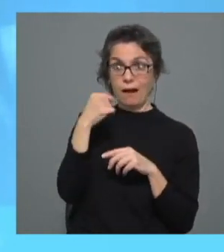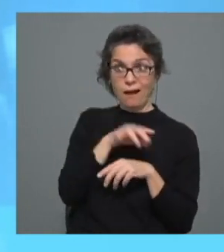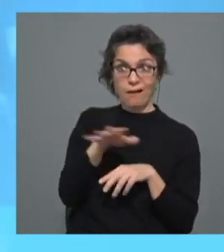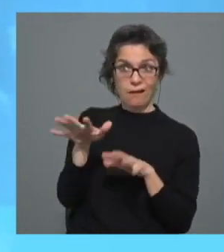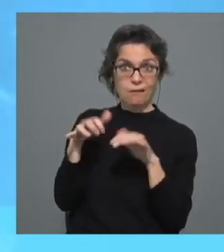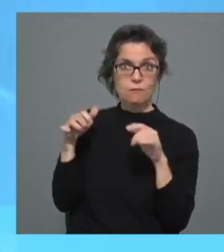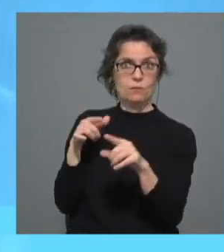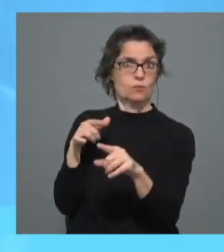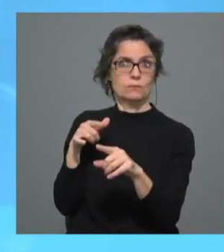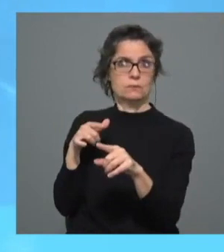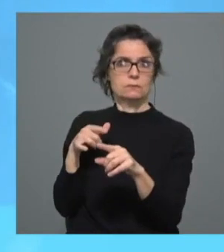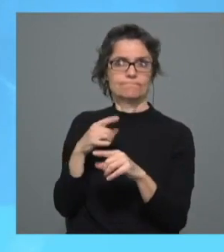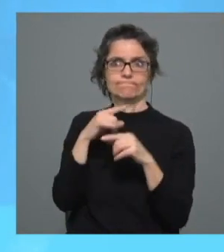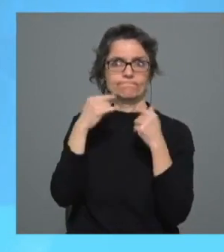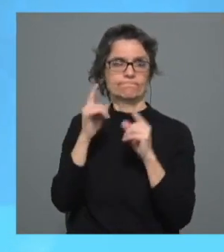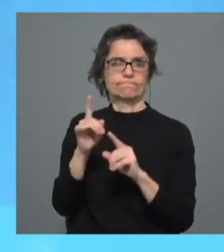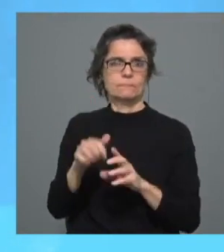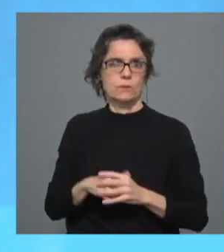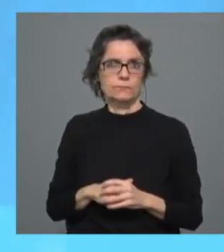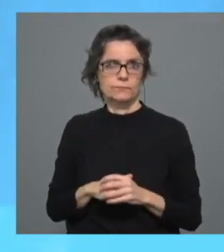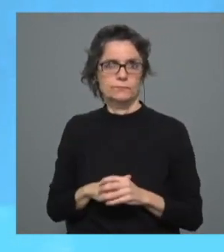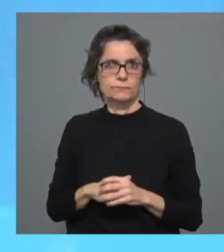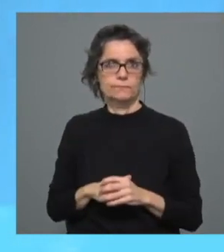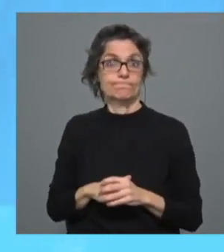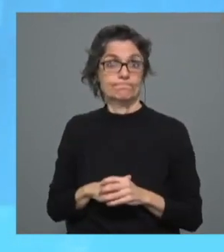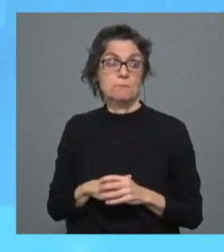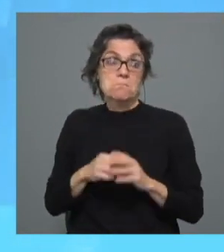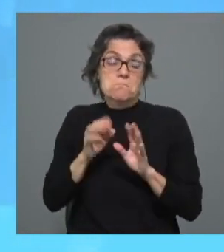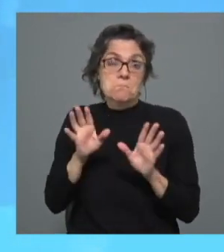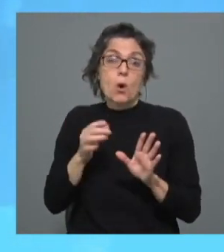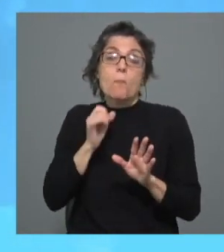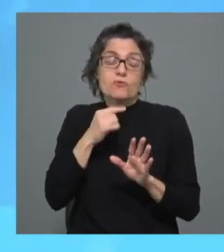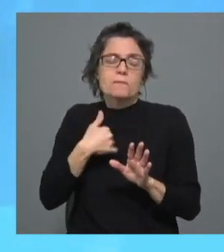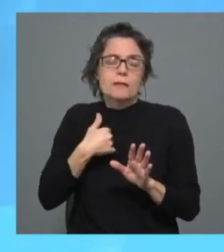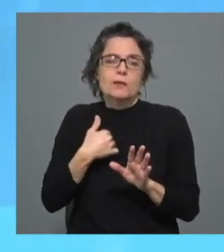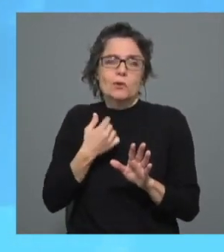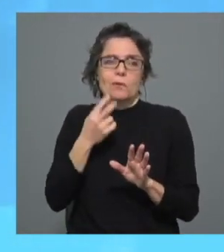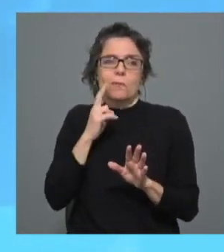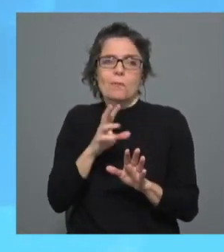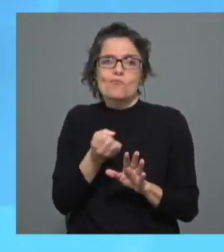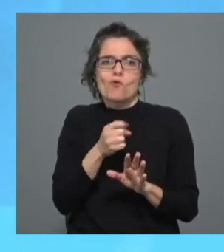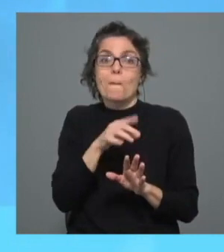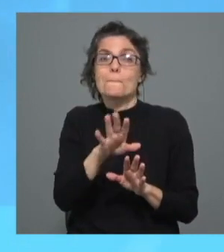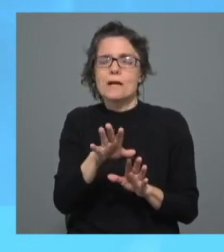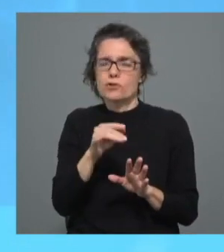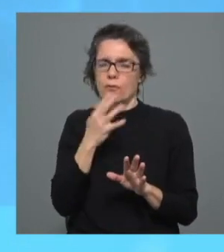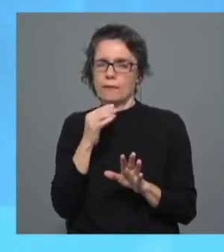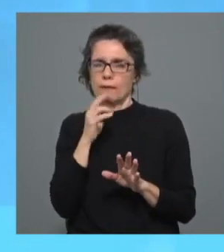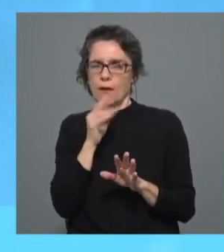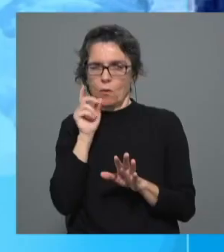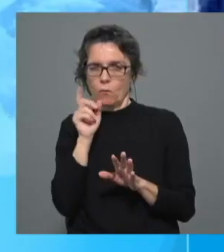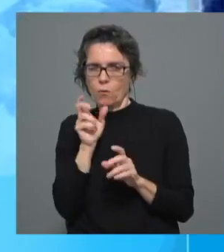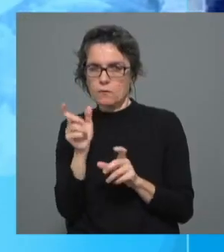adesão. Pode também supor-se que eu não quis ver, não fui capaz de ver, mas tentando ser frio... Mas o ambiente também era